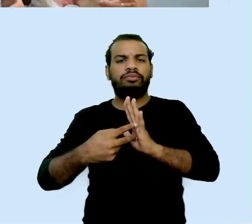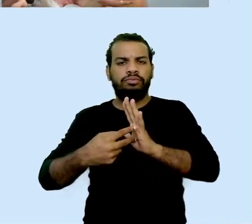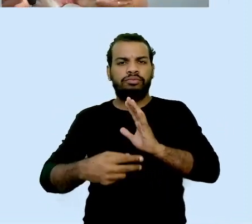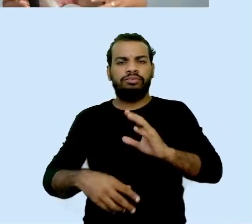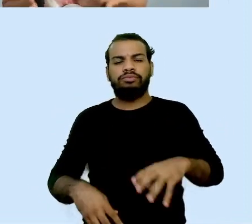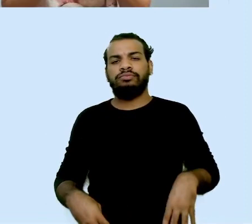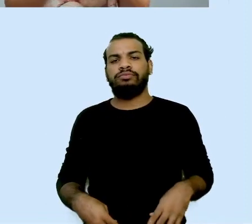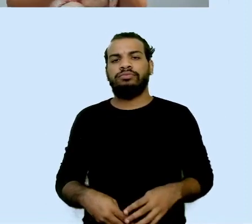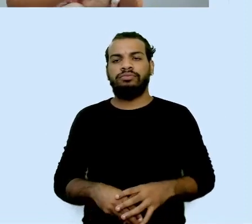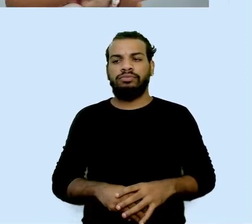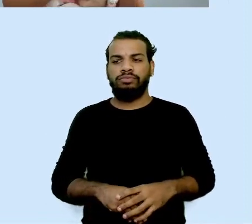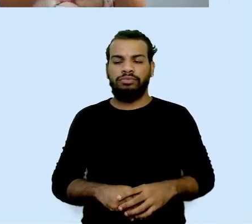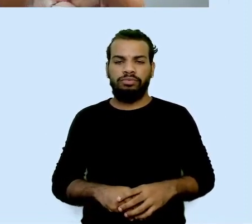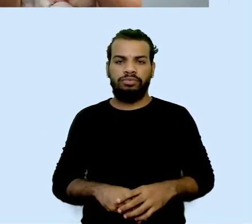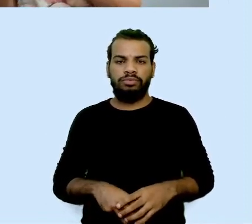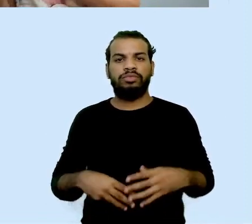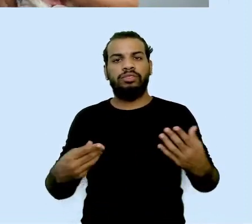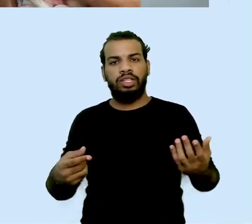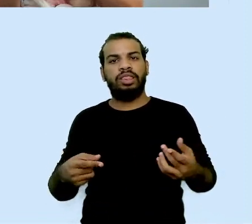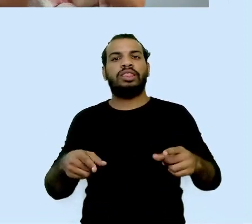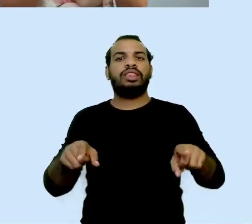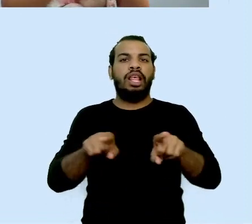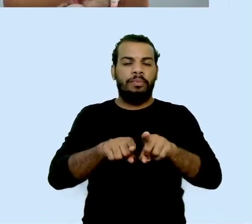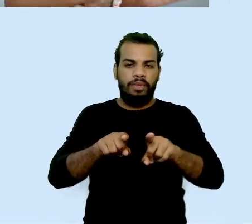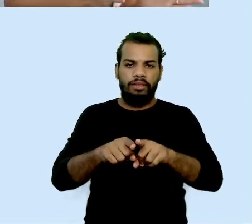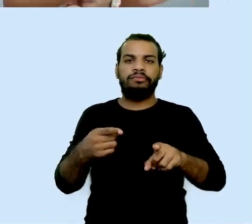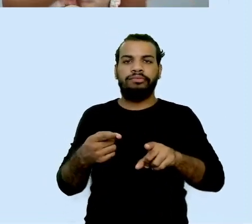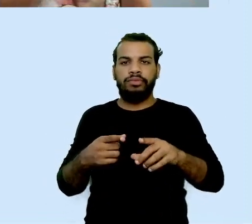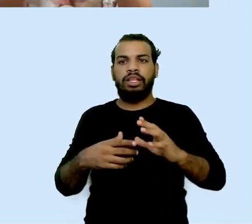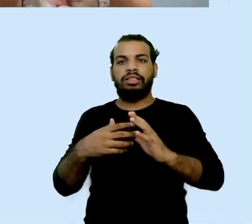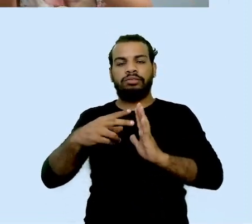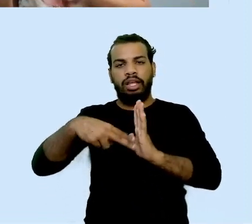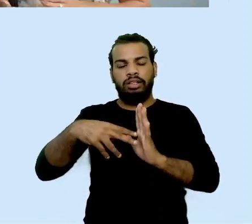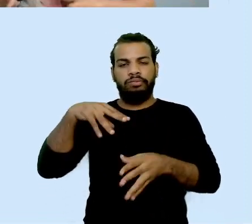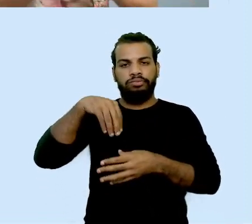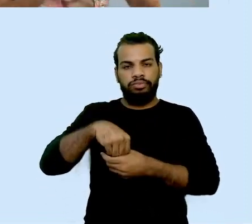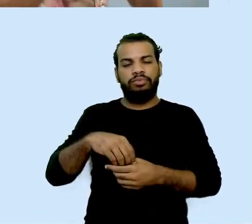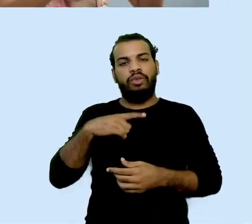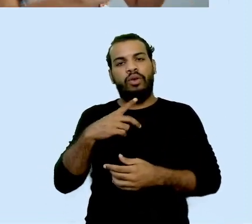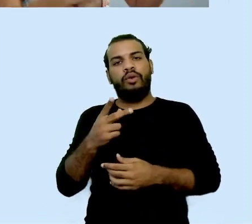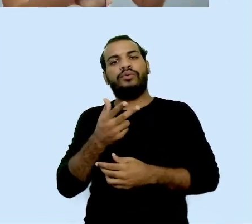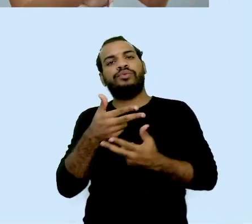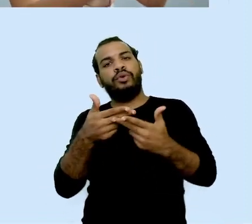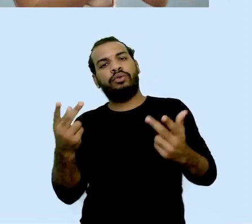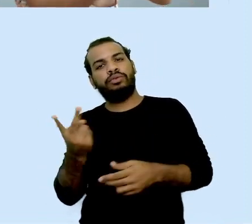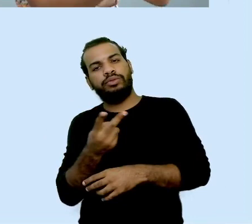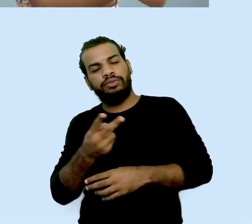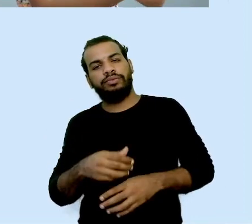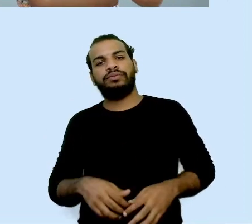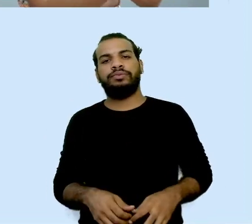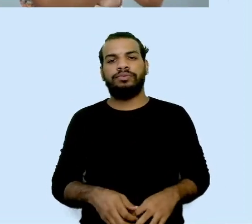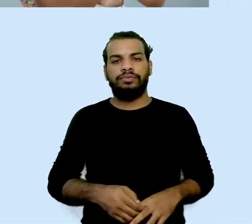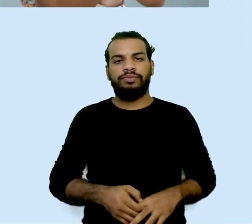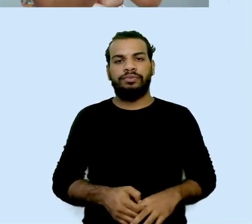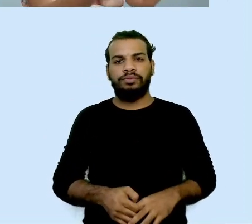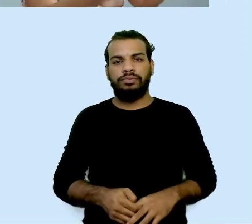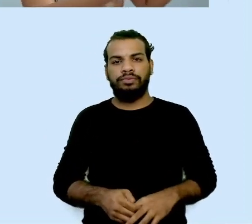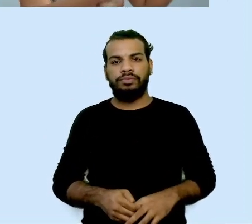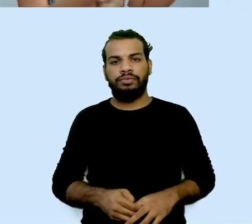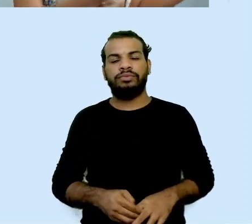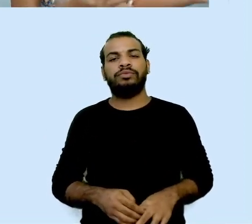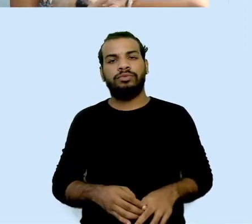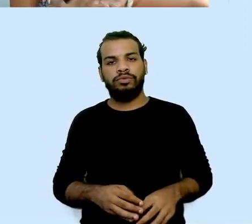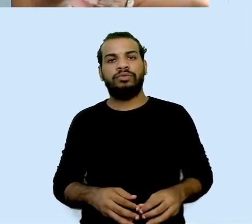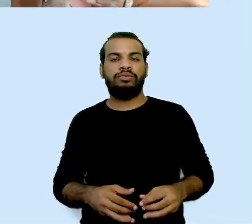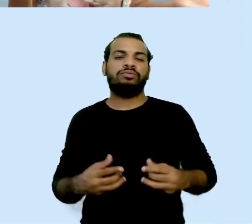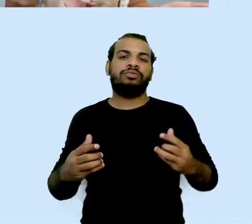elementos. Então também existe dentro da dança as duas coisas, né? Músicas que são compostas para, geralmente são